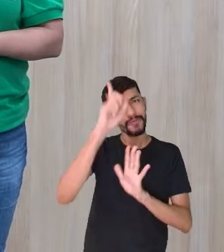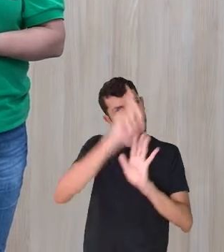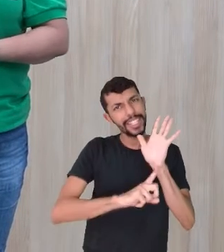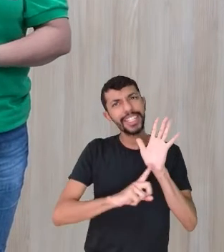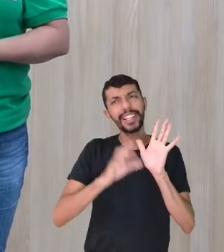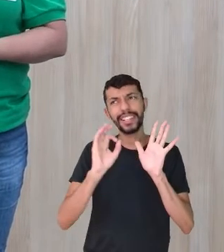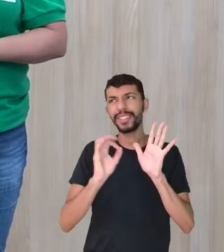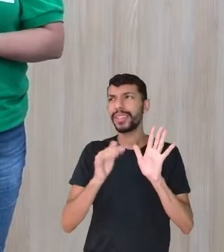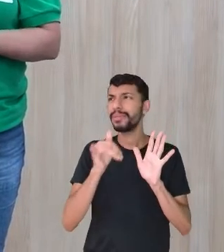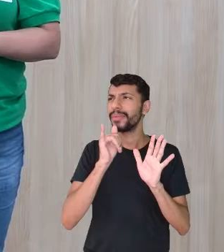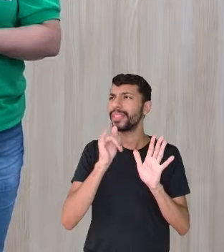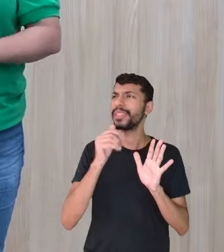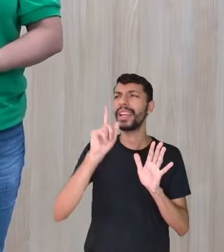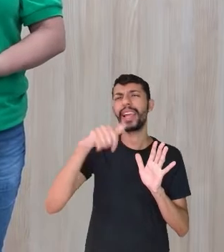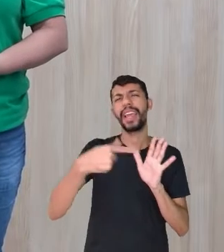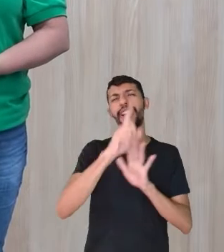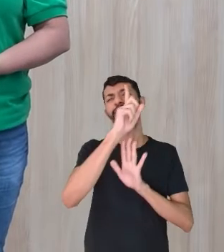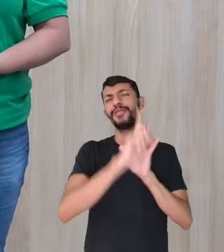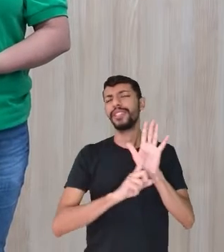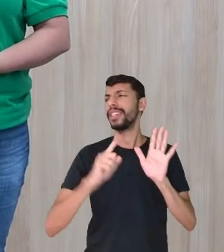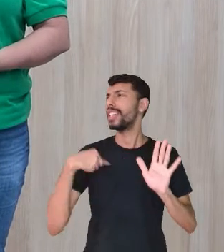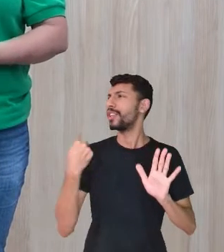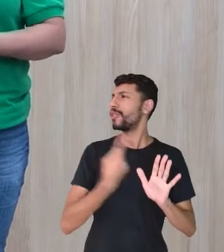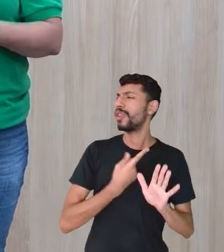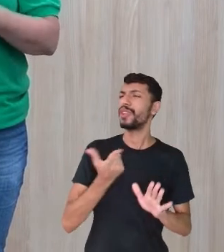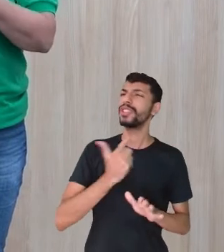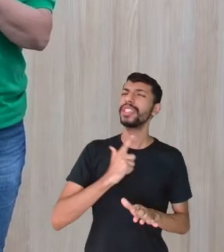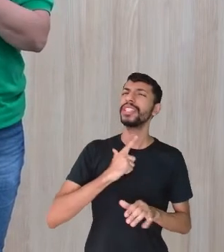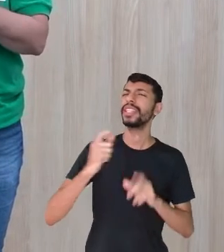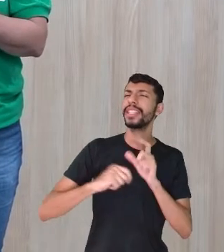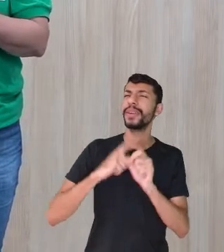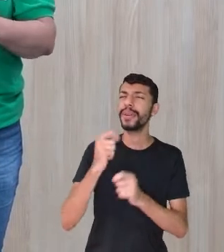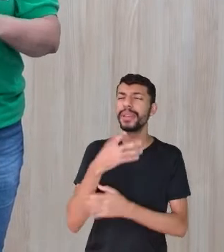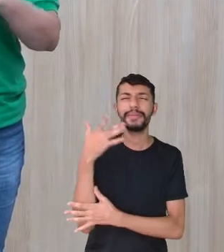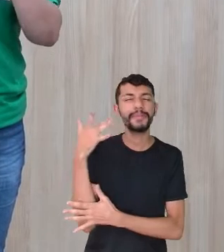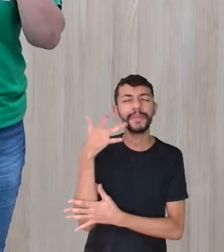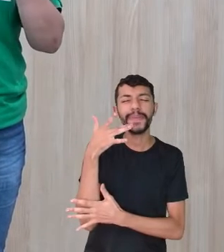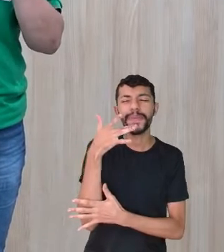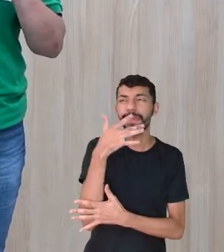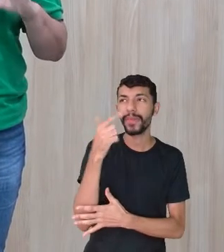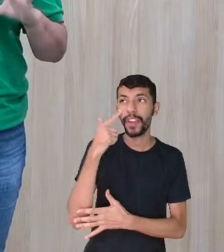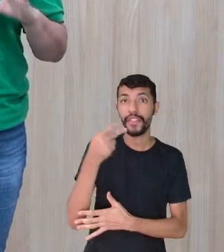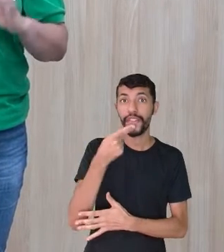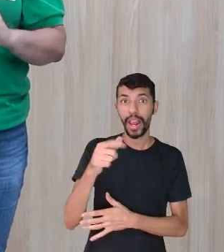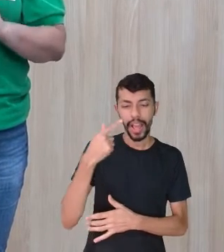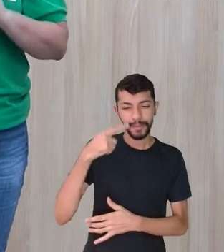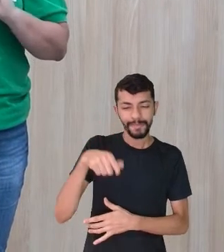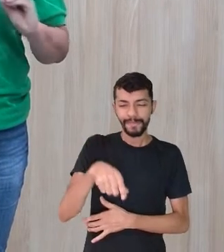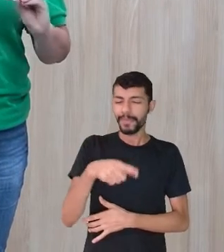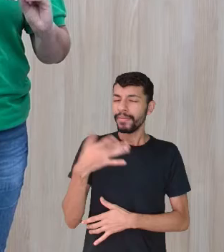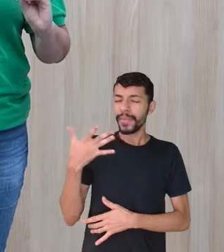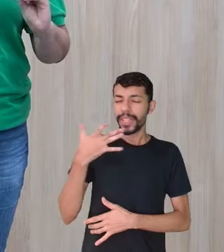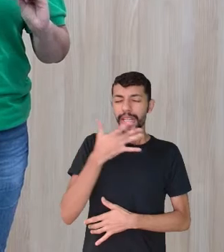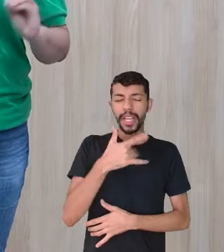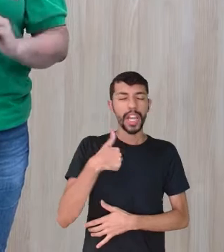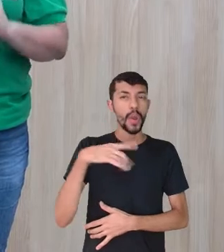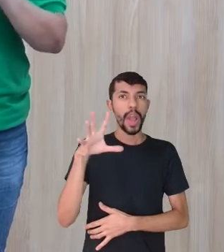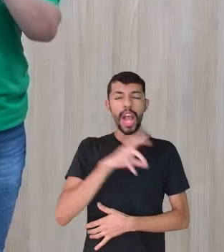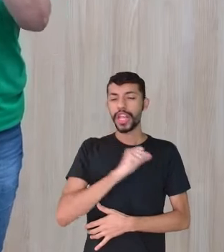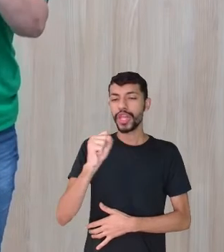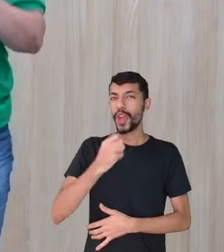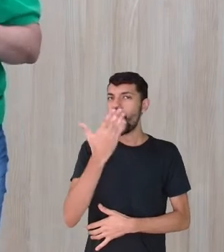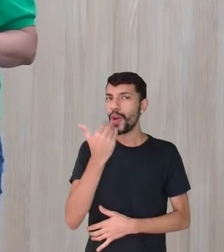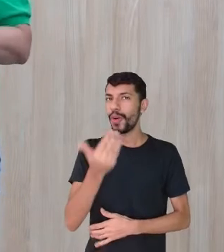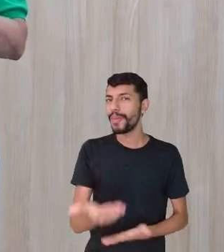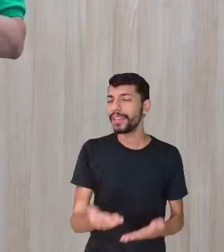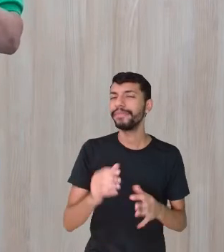direito, não é? Eu falo assim, é um direito nosso ter assim uma delícia, dizer assim, isso aqui é uma delícia. Eu adoro comer isso. Eu